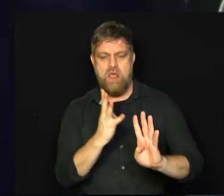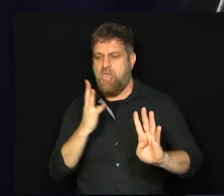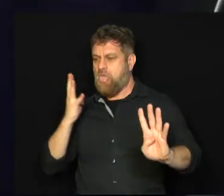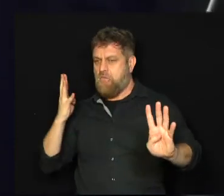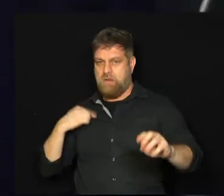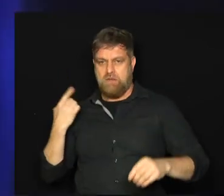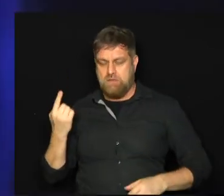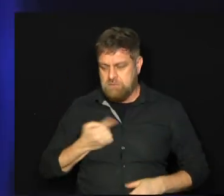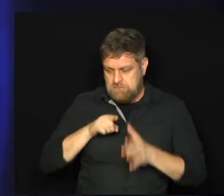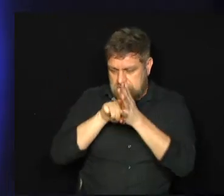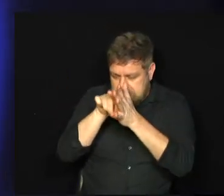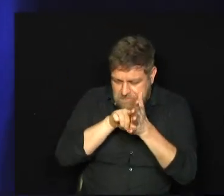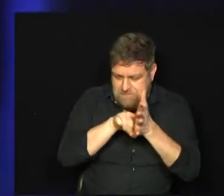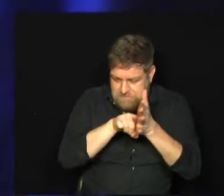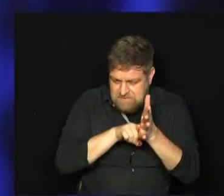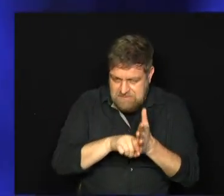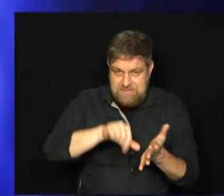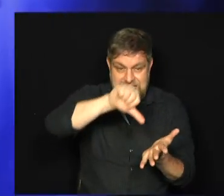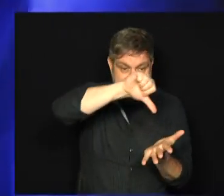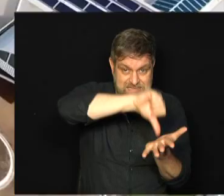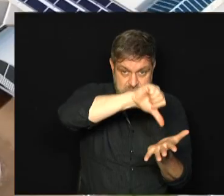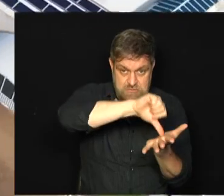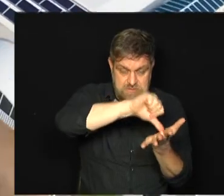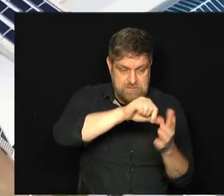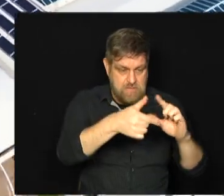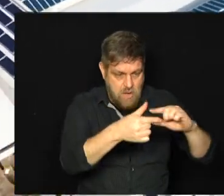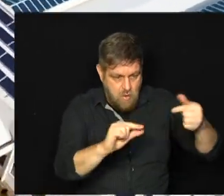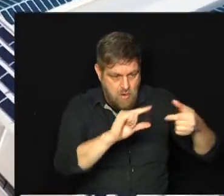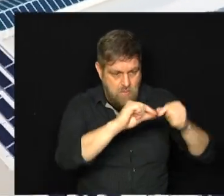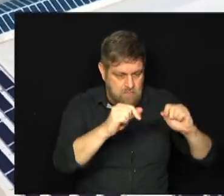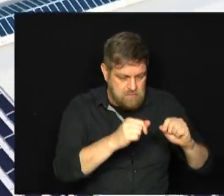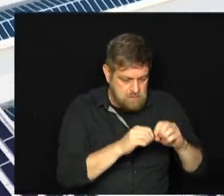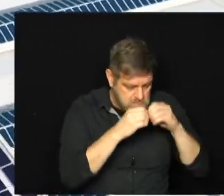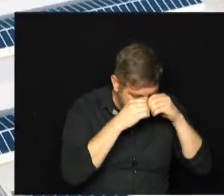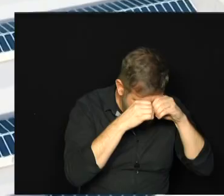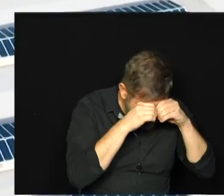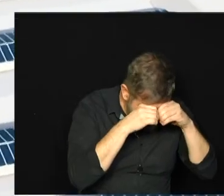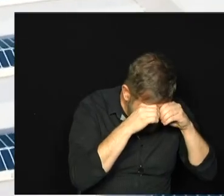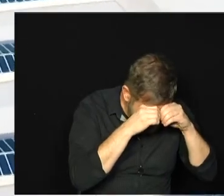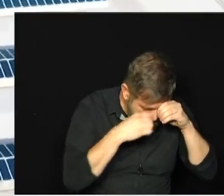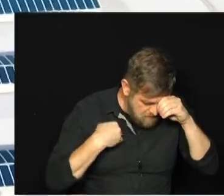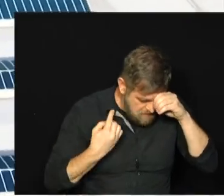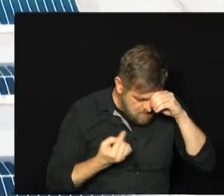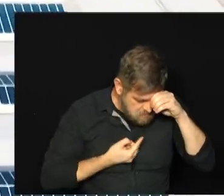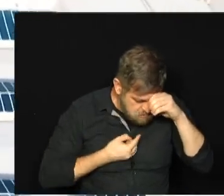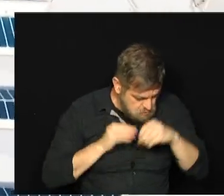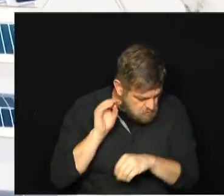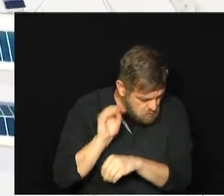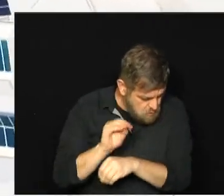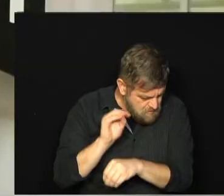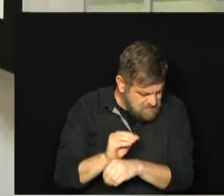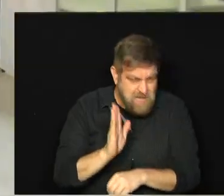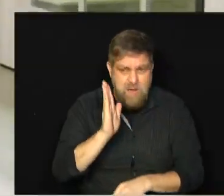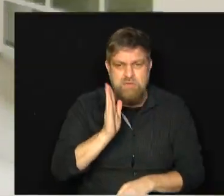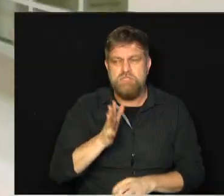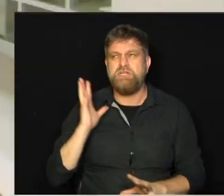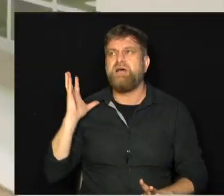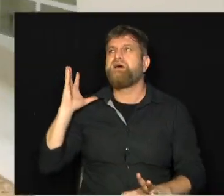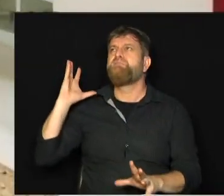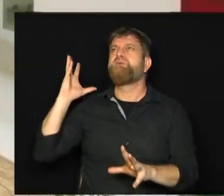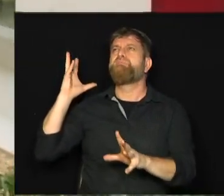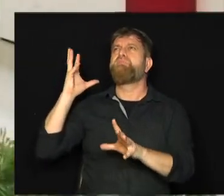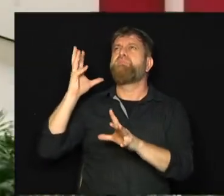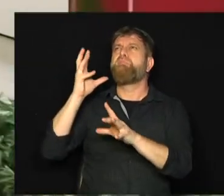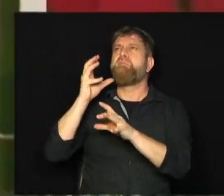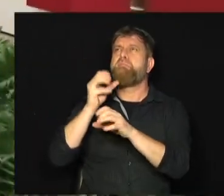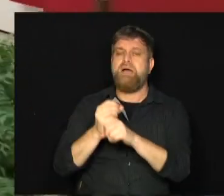tem que ser examinado dentro da própria instituição e nós conseguimos e cuidamos cerca de